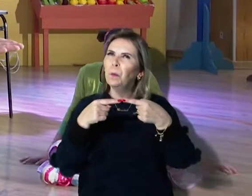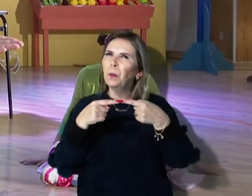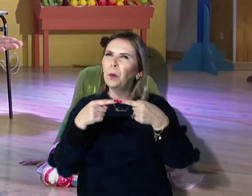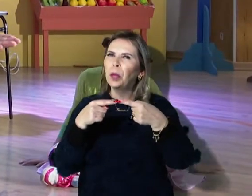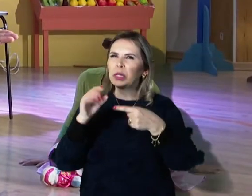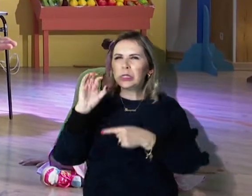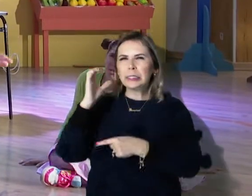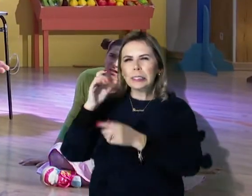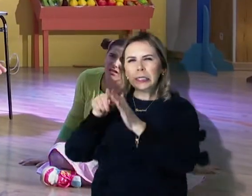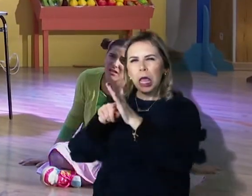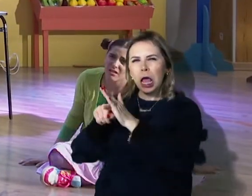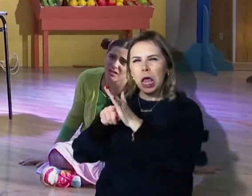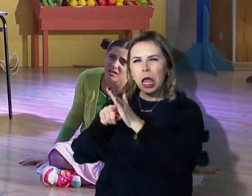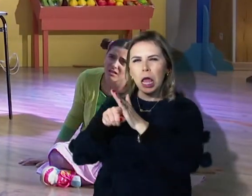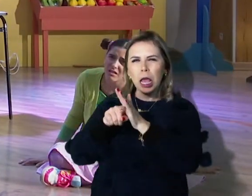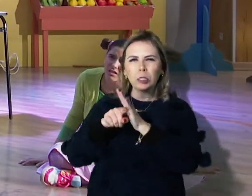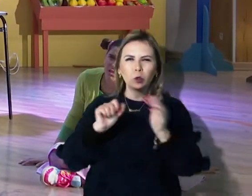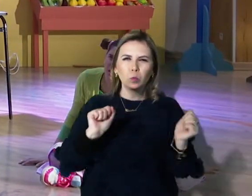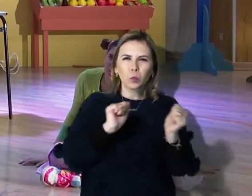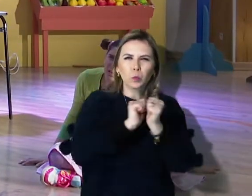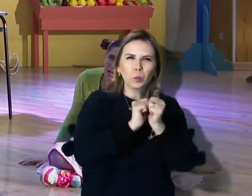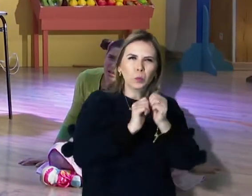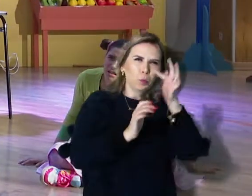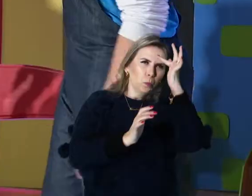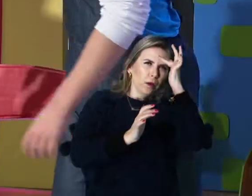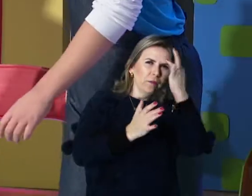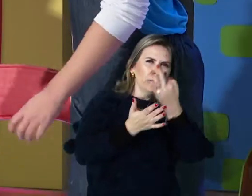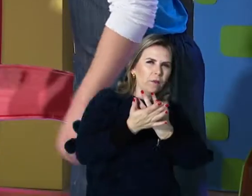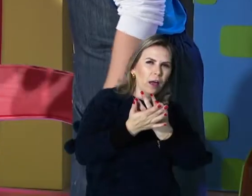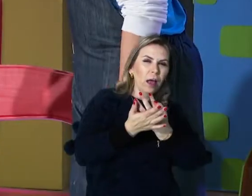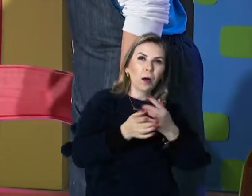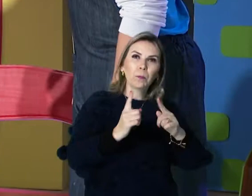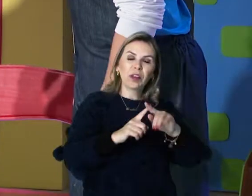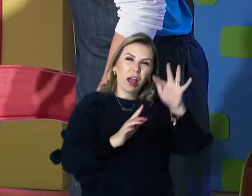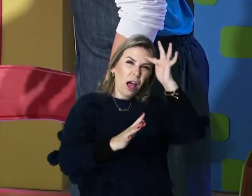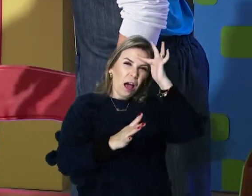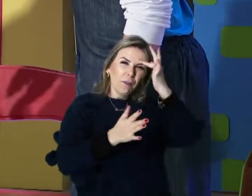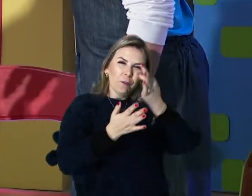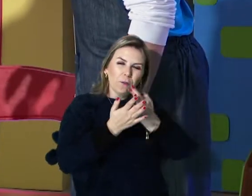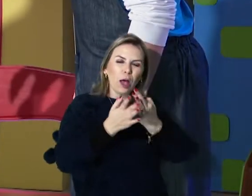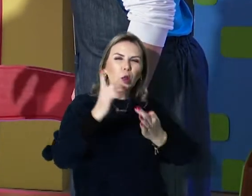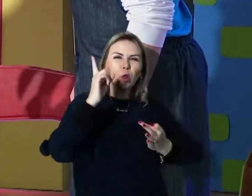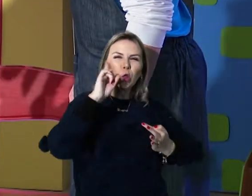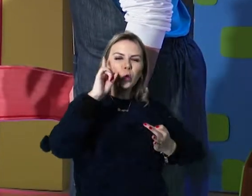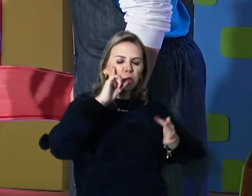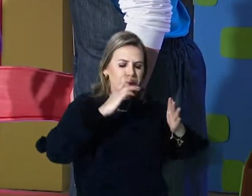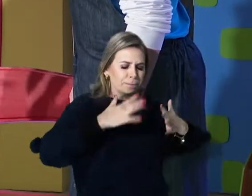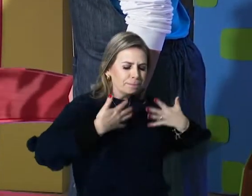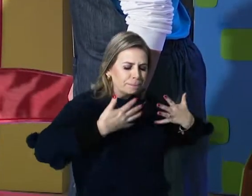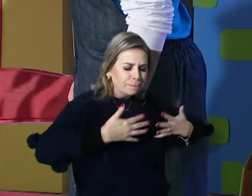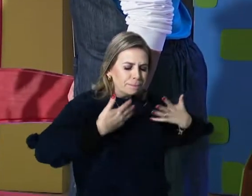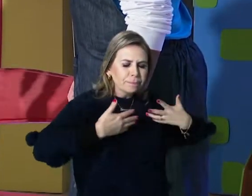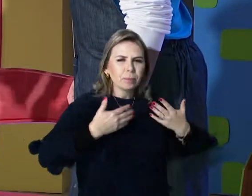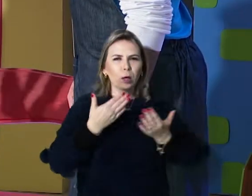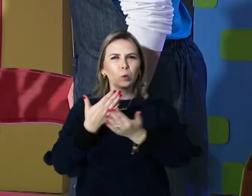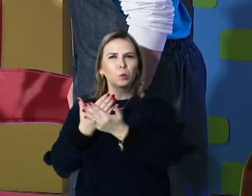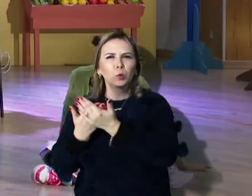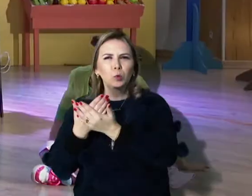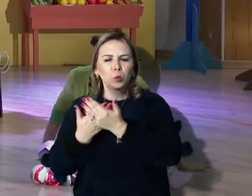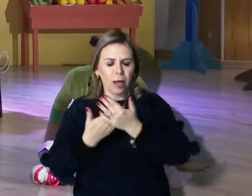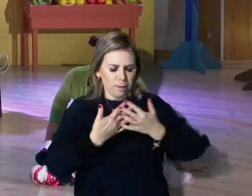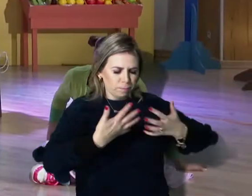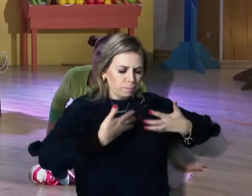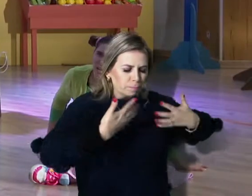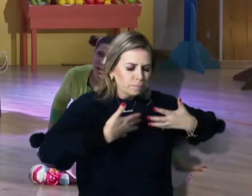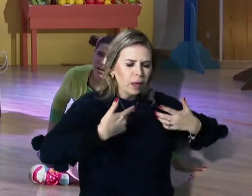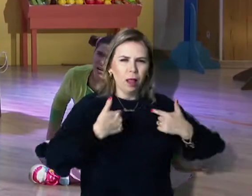Fé e ciência. Ó, a fé me motiva todos os dias pra estudar,